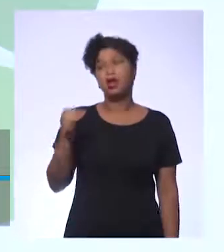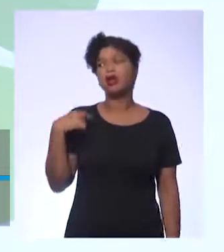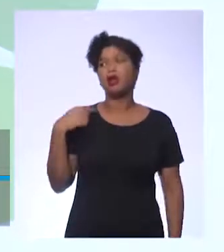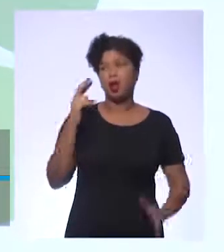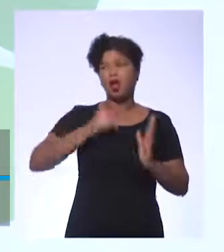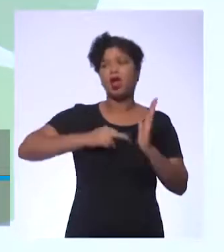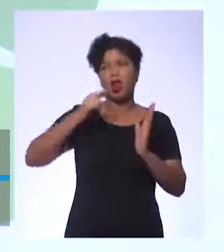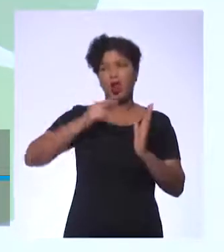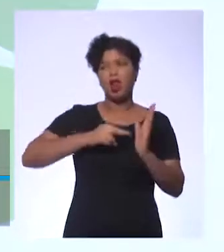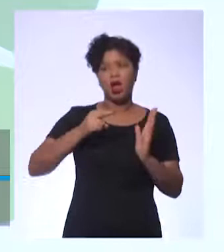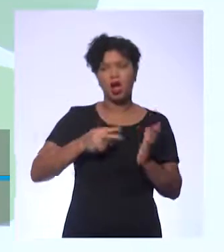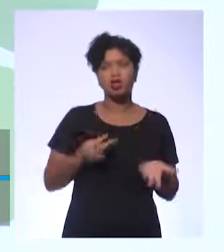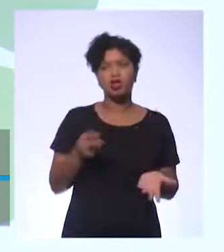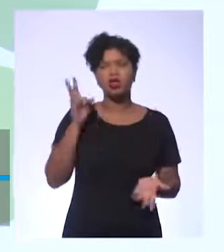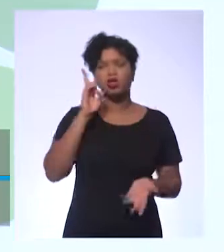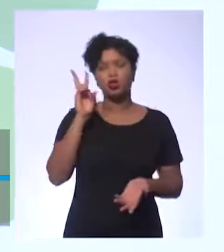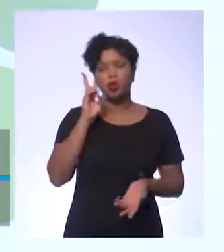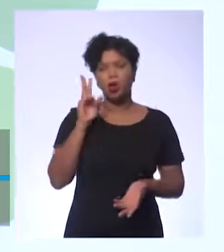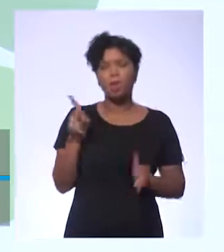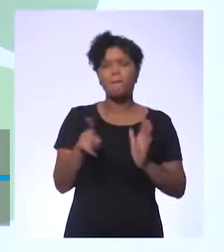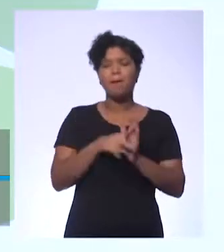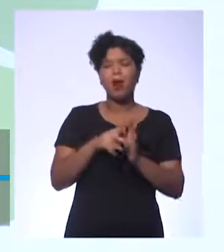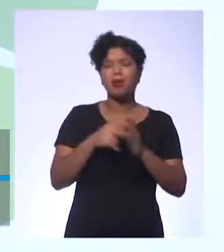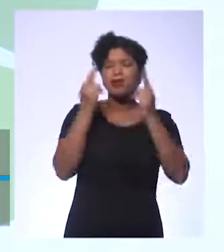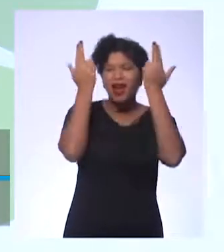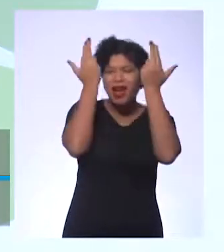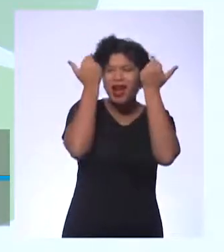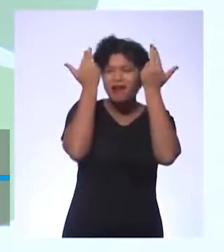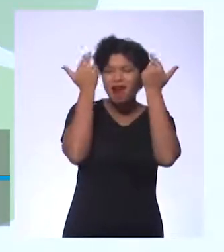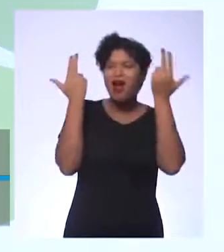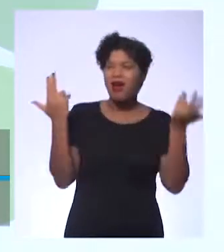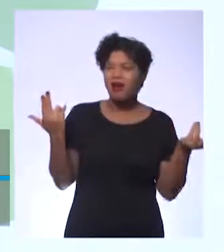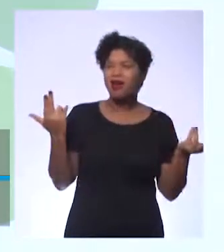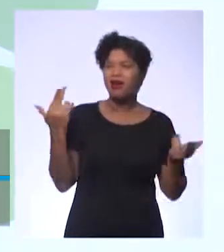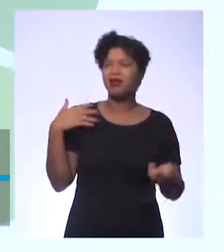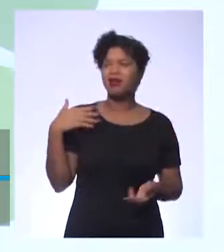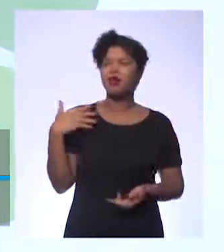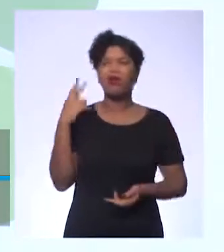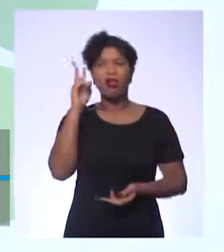né? E ele curtia muito aquilo, né? Gostava. Então,